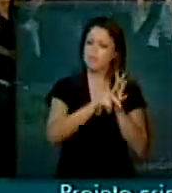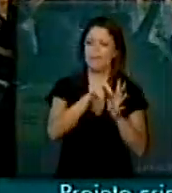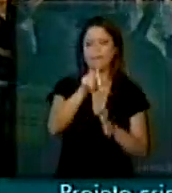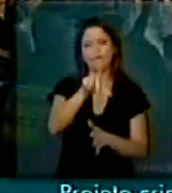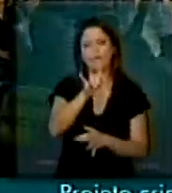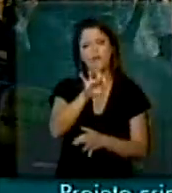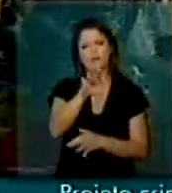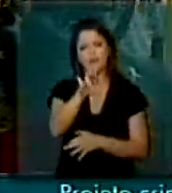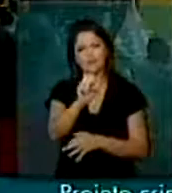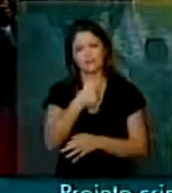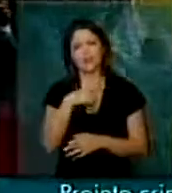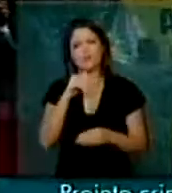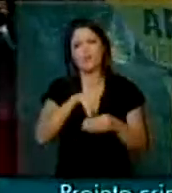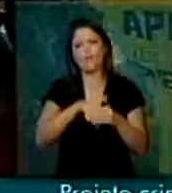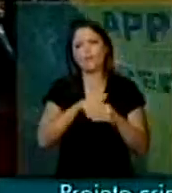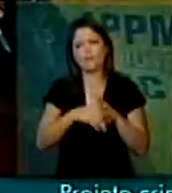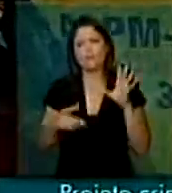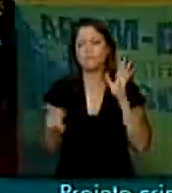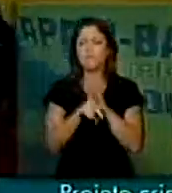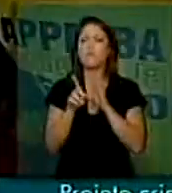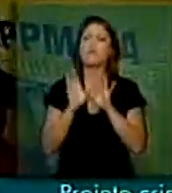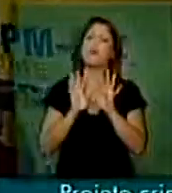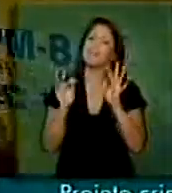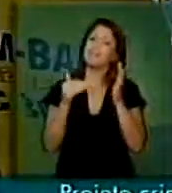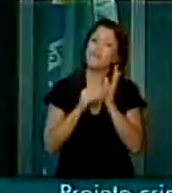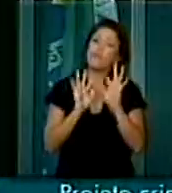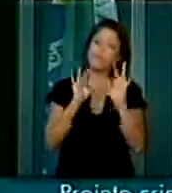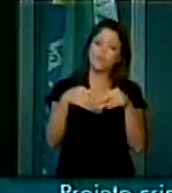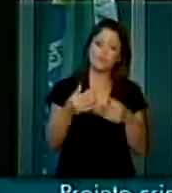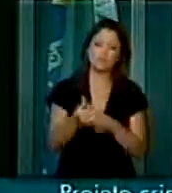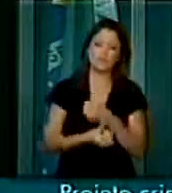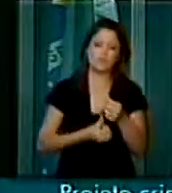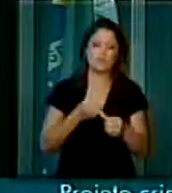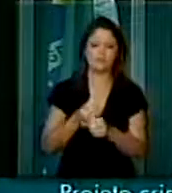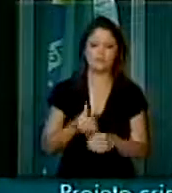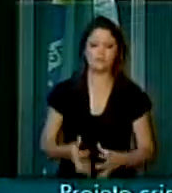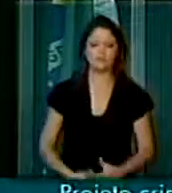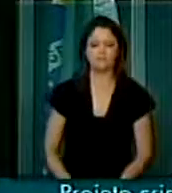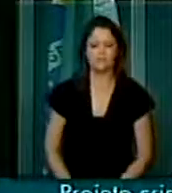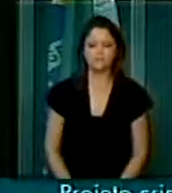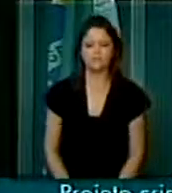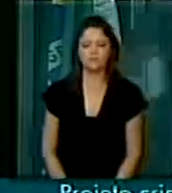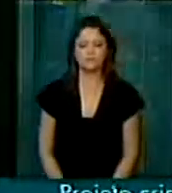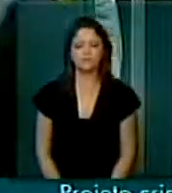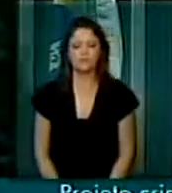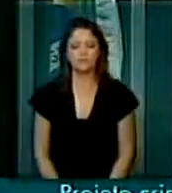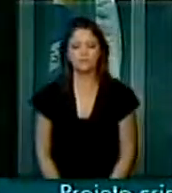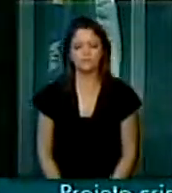que votemos até o final desse semestre. Vamos lá.